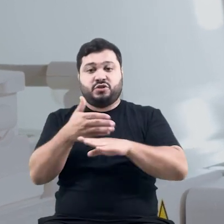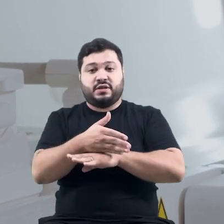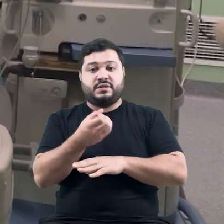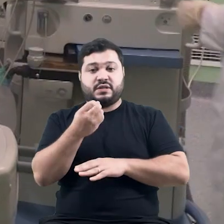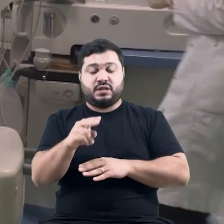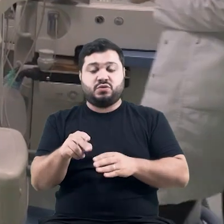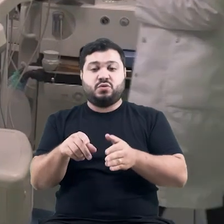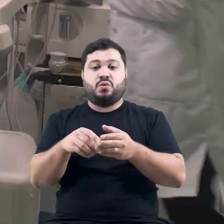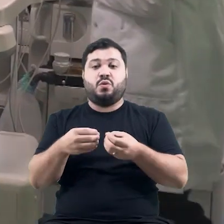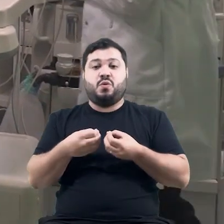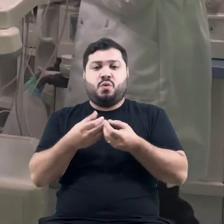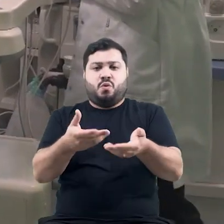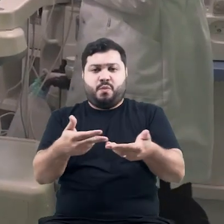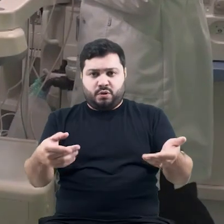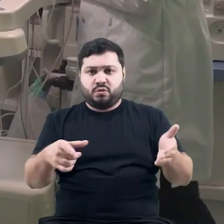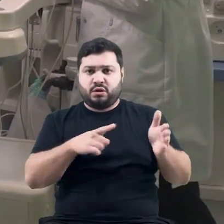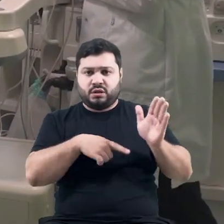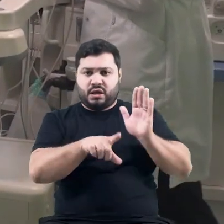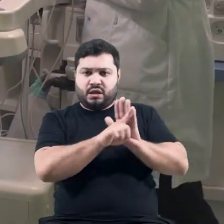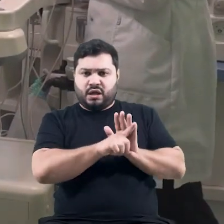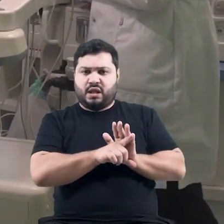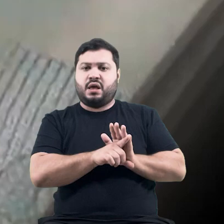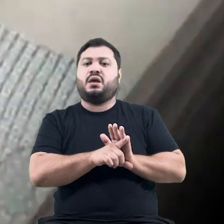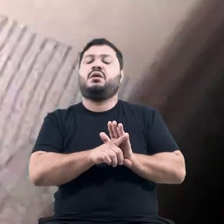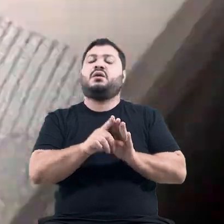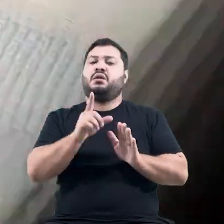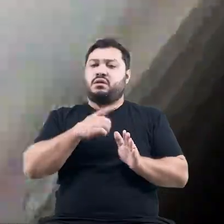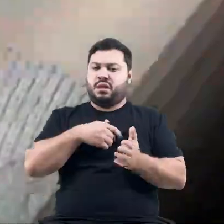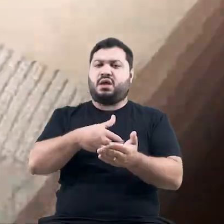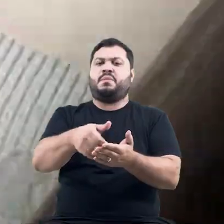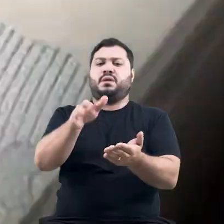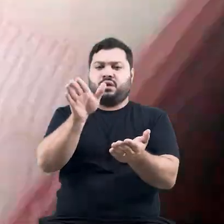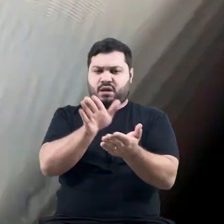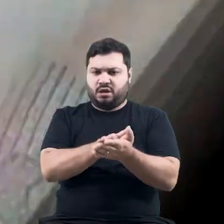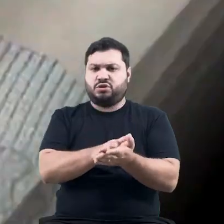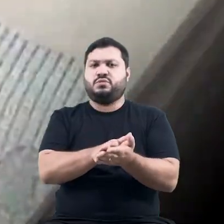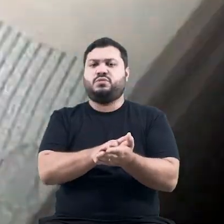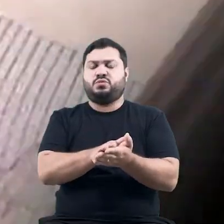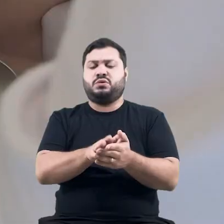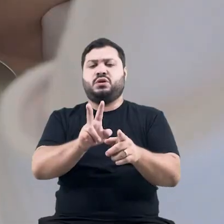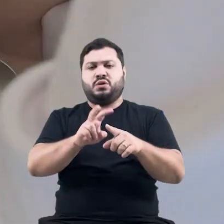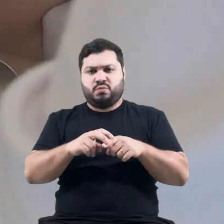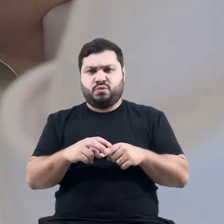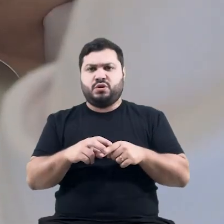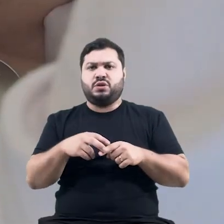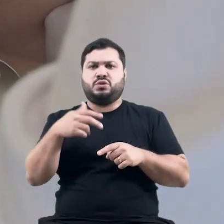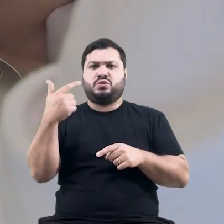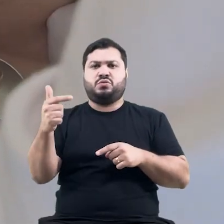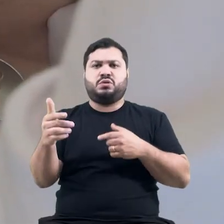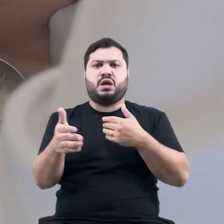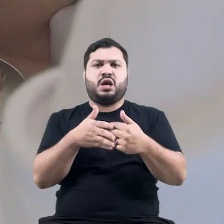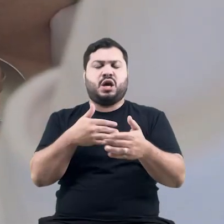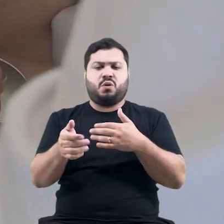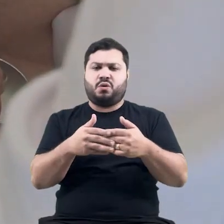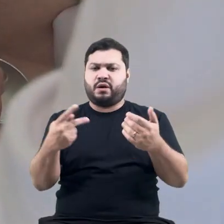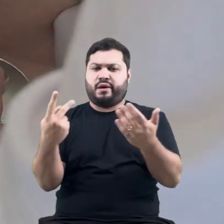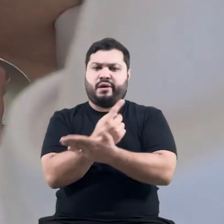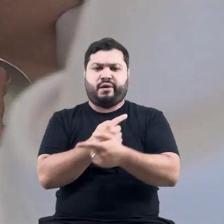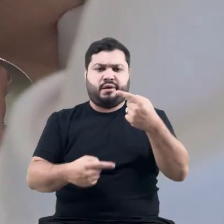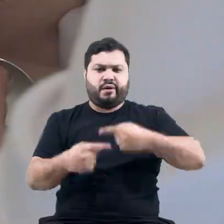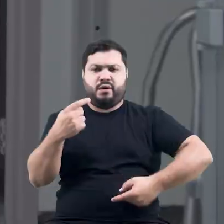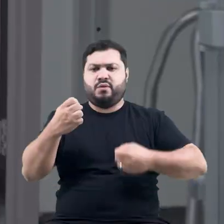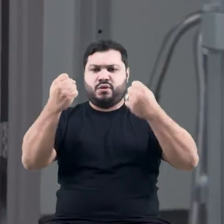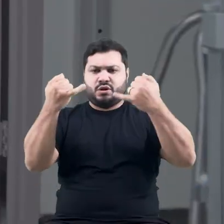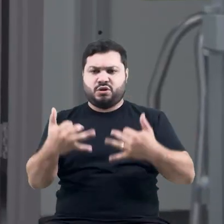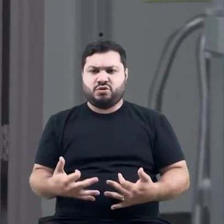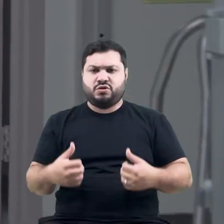de acesso ou cobertura previsto em lei enseja penalidade de multa. Por isso, não há qualquer